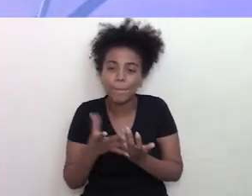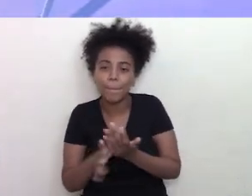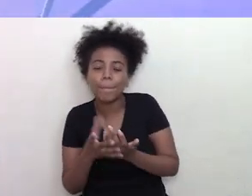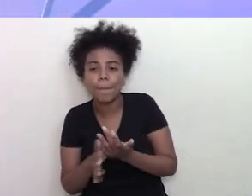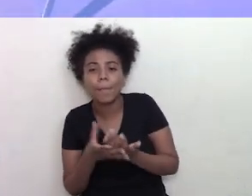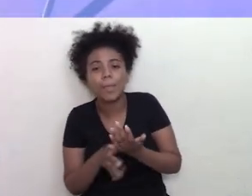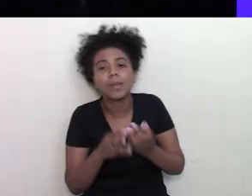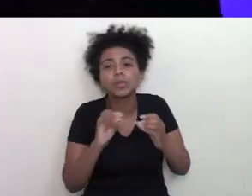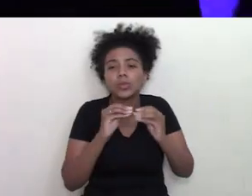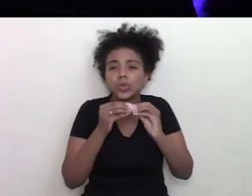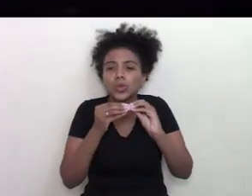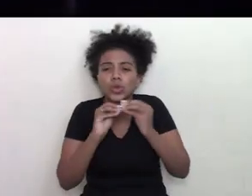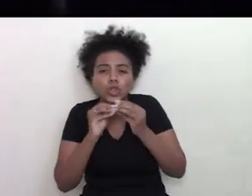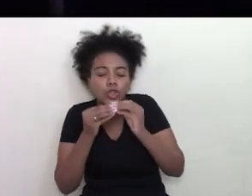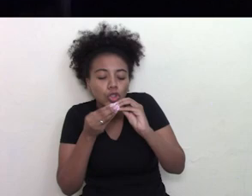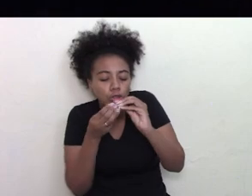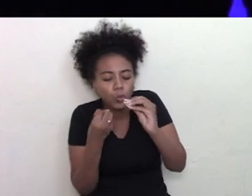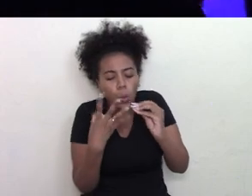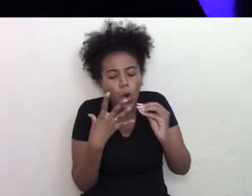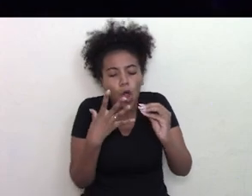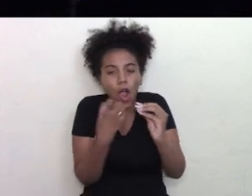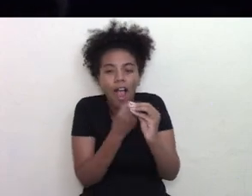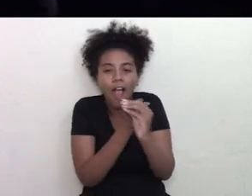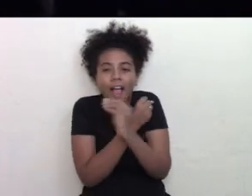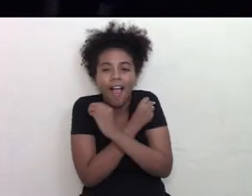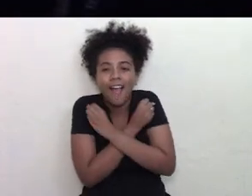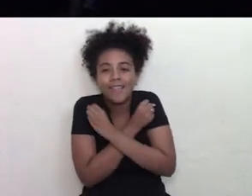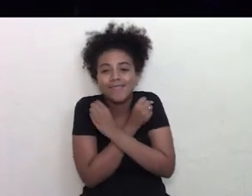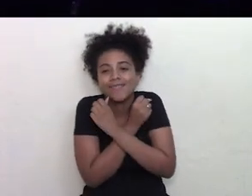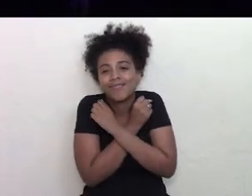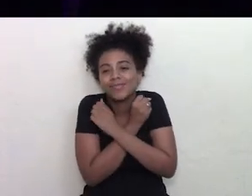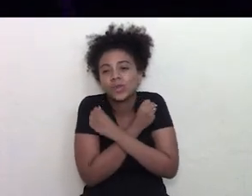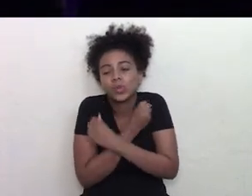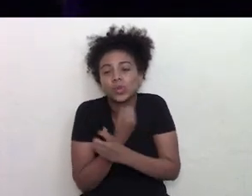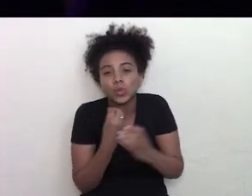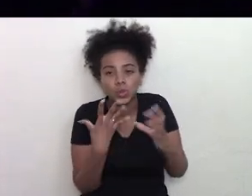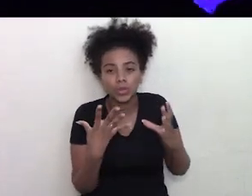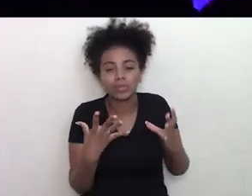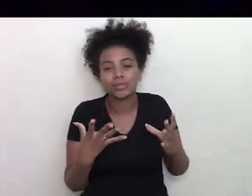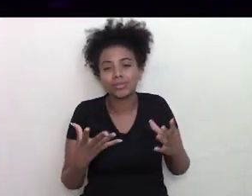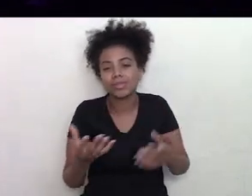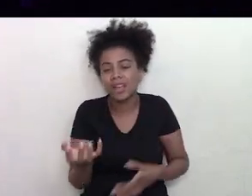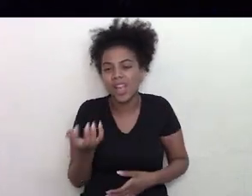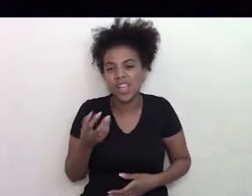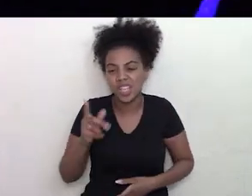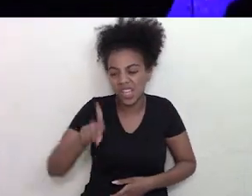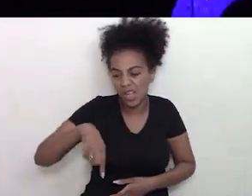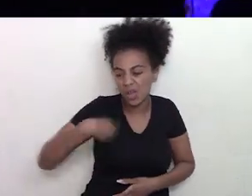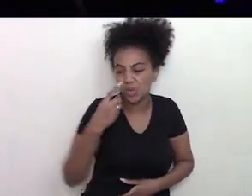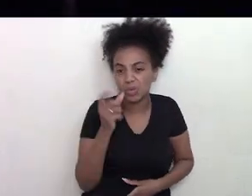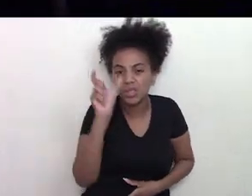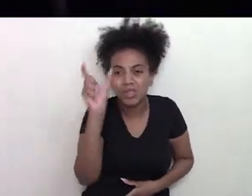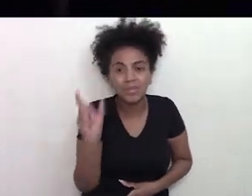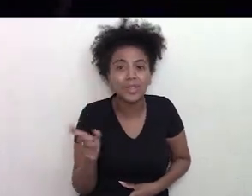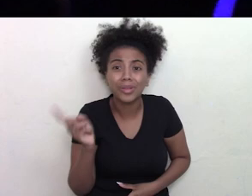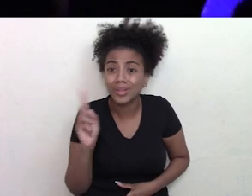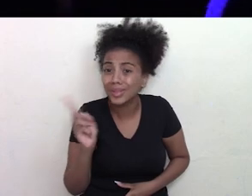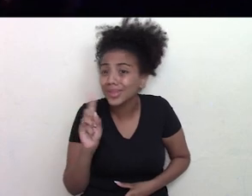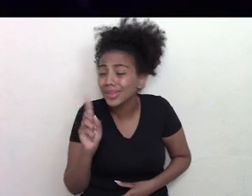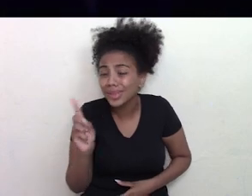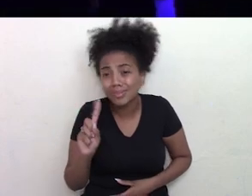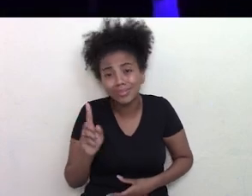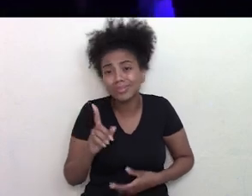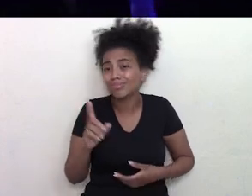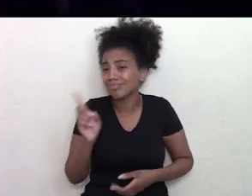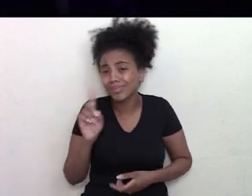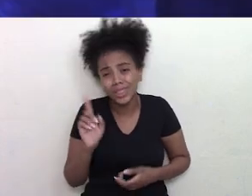Vai, se essa boca não beija tão bem, se esse abraço não fosse tão massa, saber se eu quero outro alguém. Nem